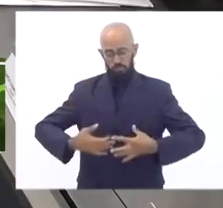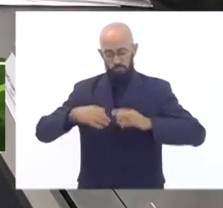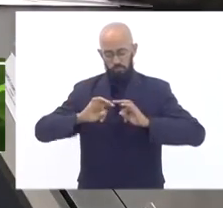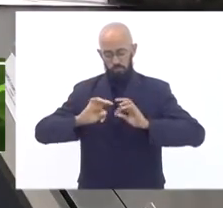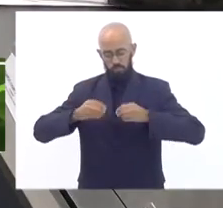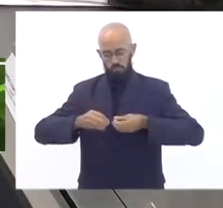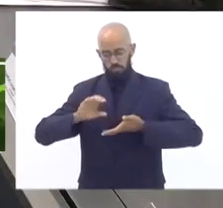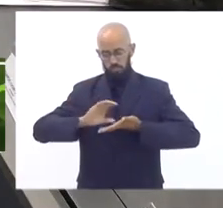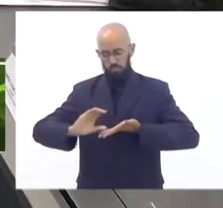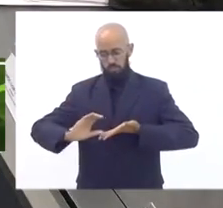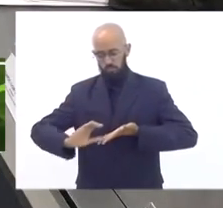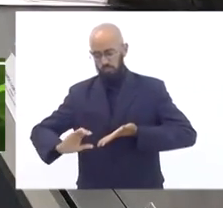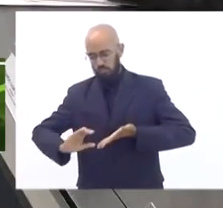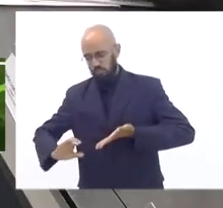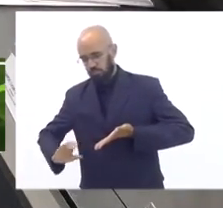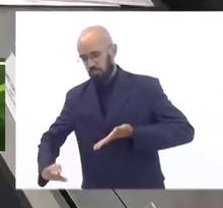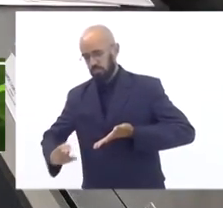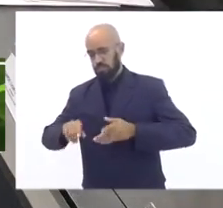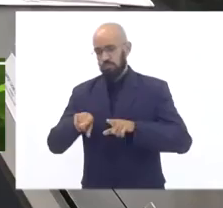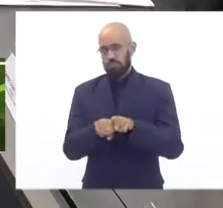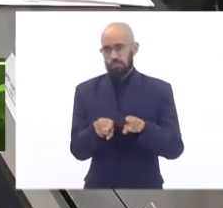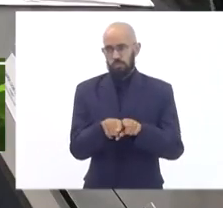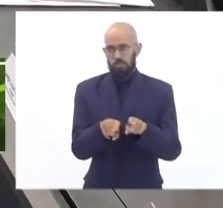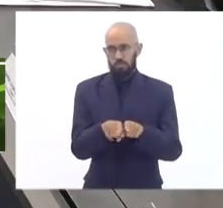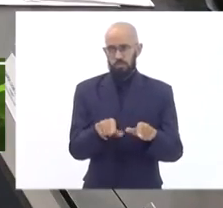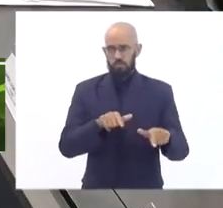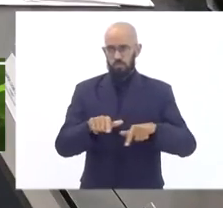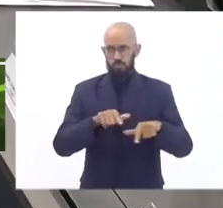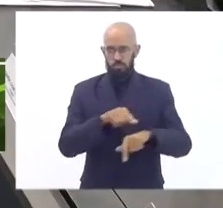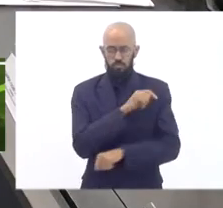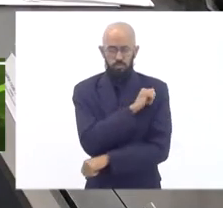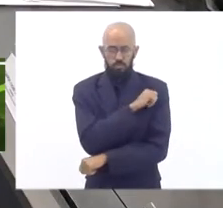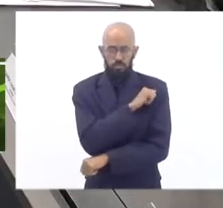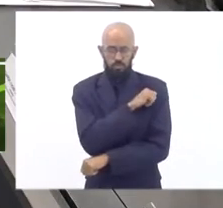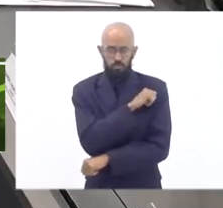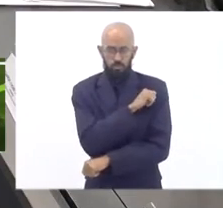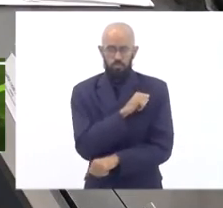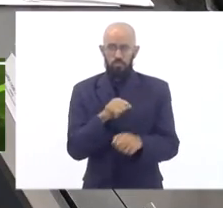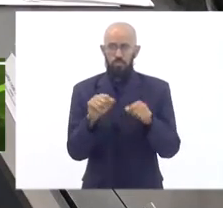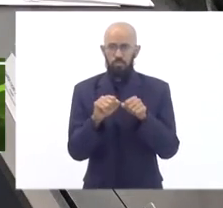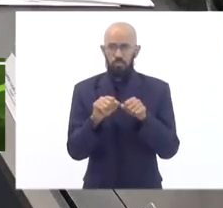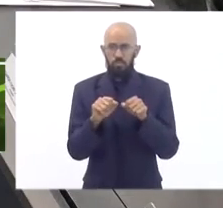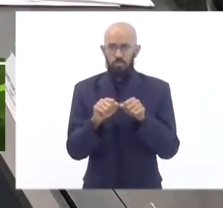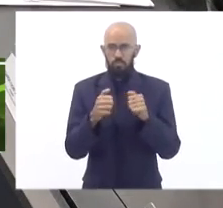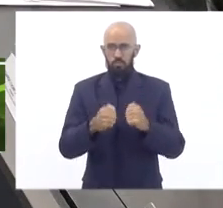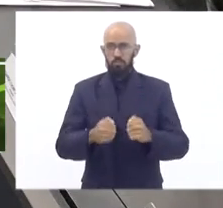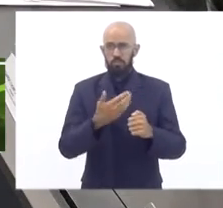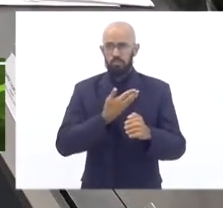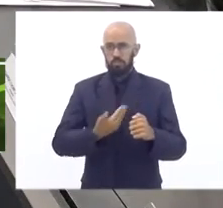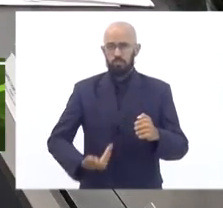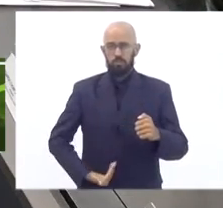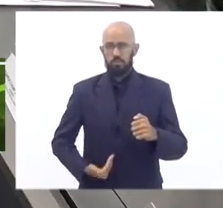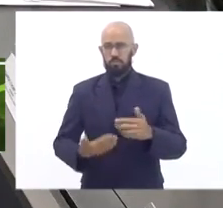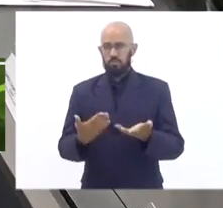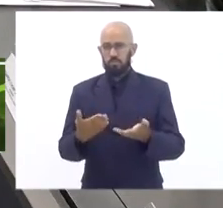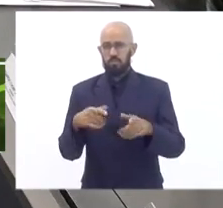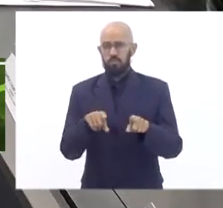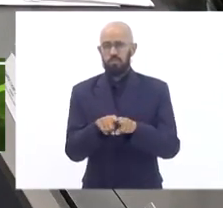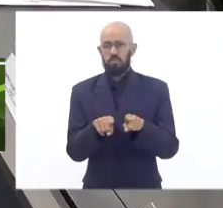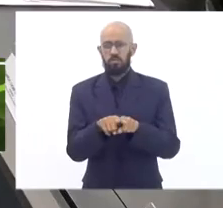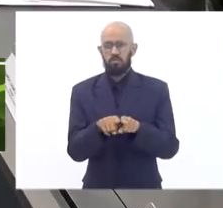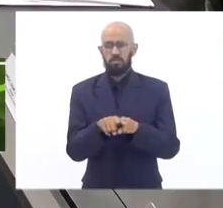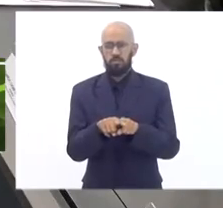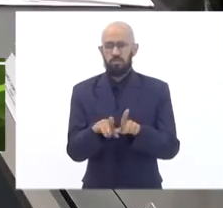quanto o trabalho de fiscalização, de monitoramento, de auditagem feito pelo Poder Público. Eu queria também perguntar, deputado Martins, queria...